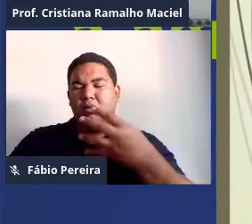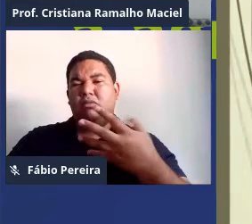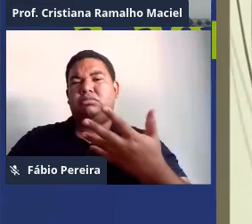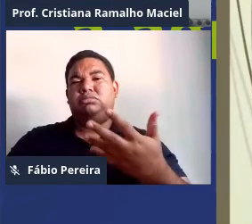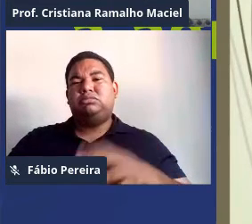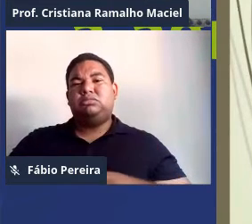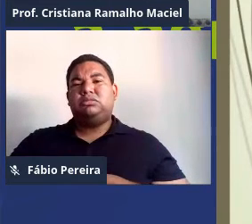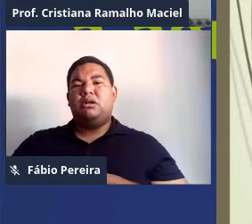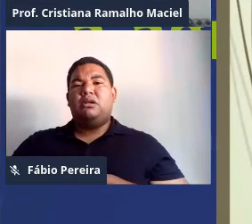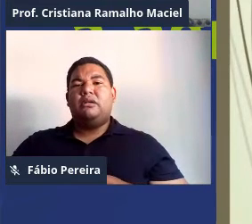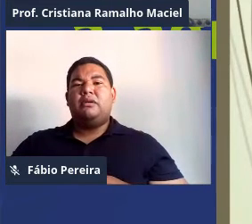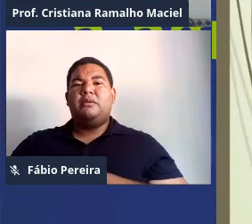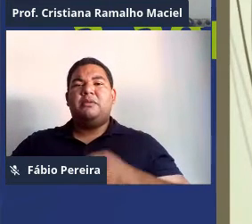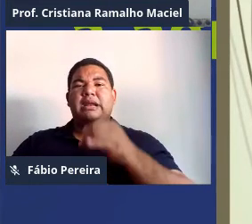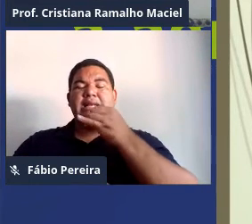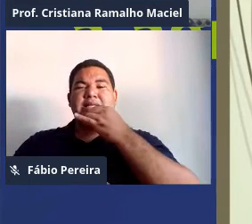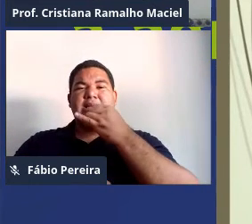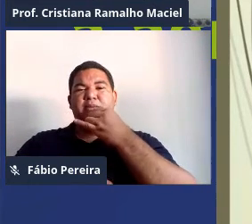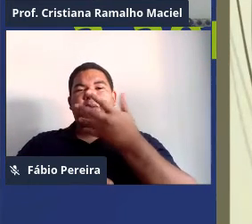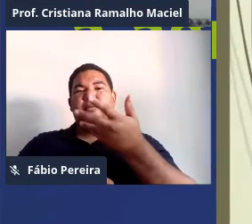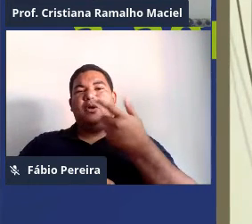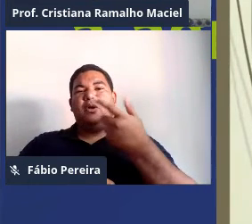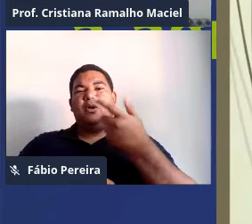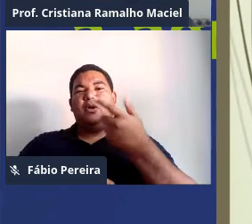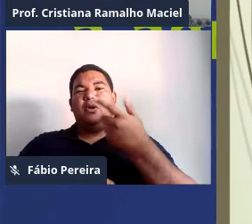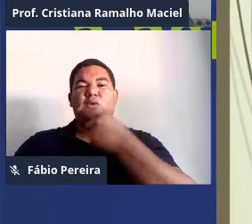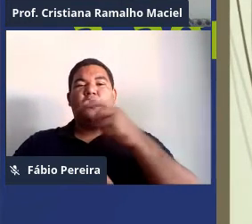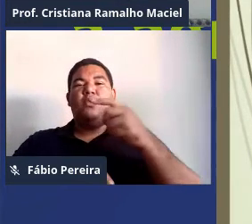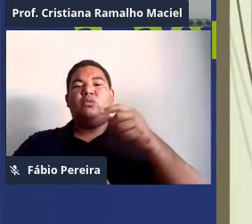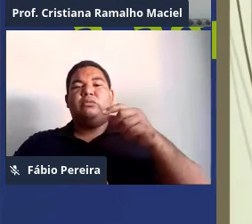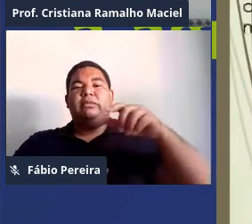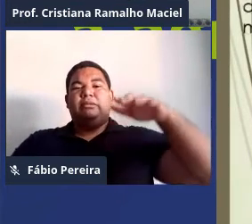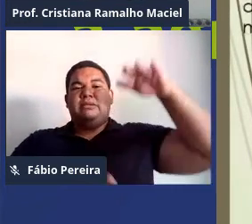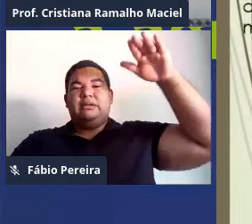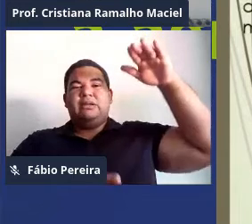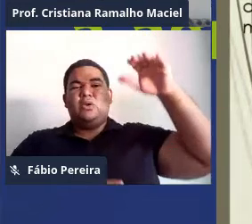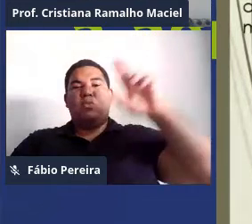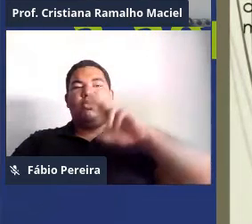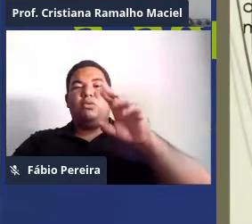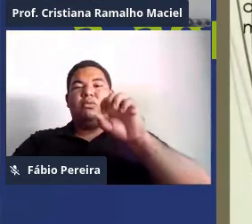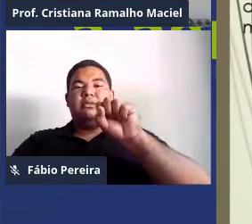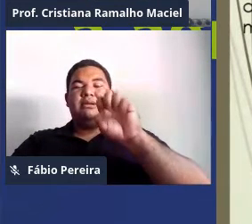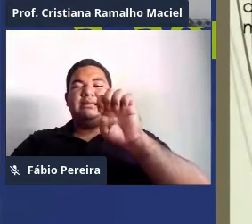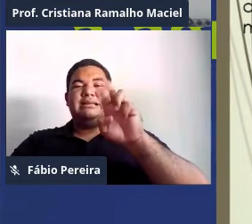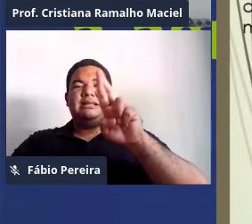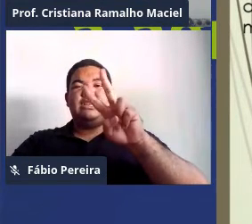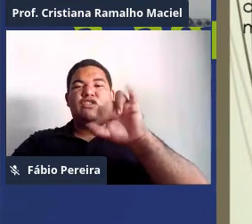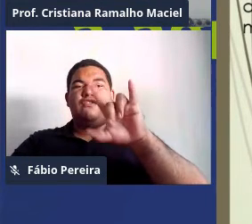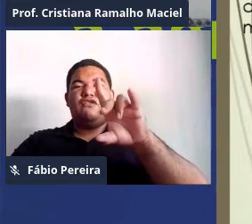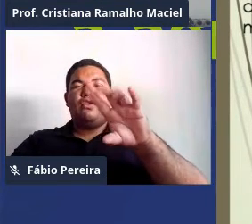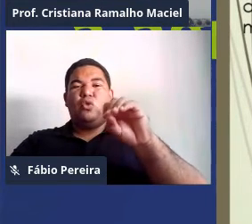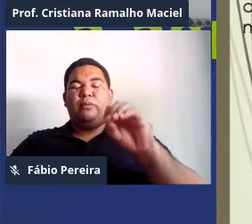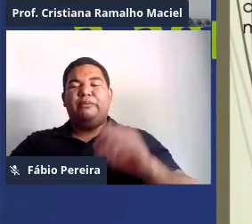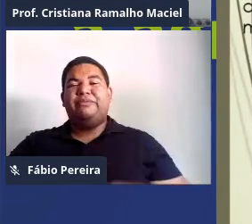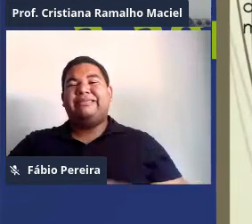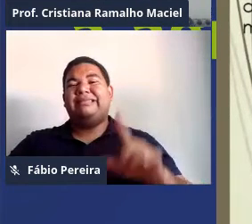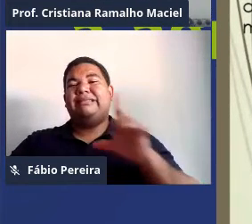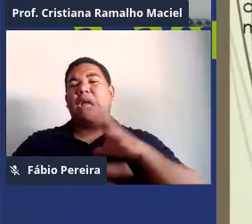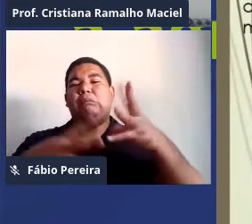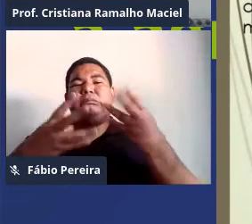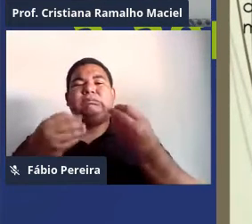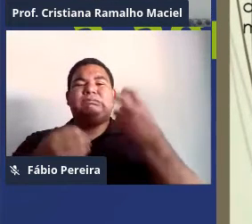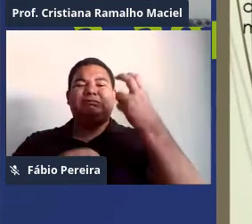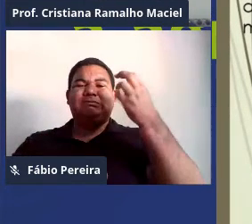ideia, esse computador, a gente chama ele de servidor, vocês estão vendo aqui. A quantidade de memória, o poder